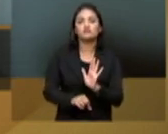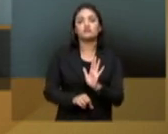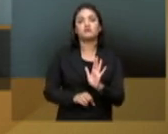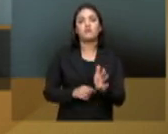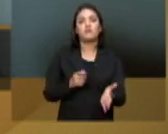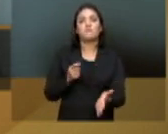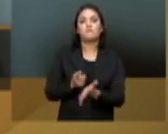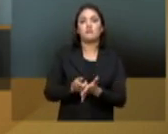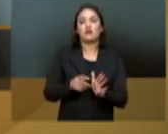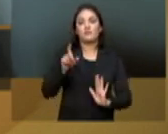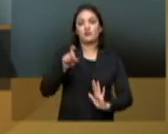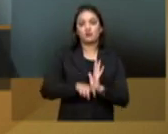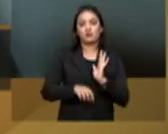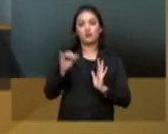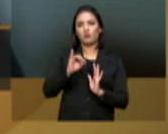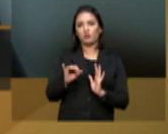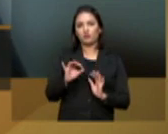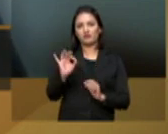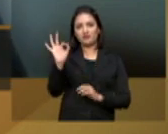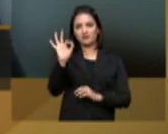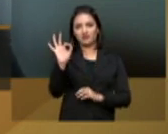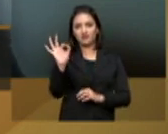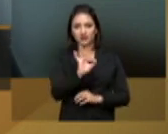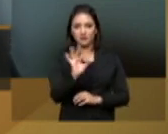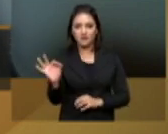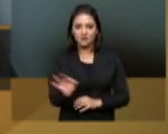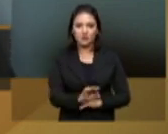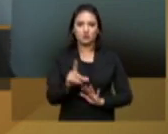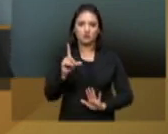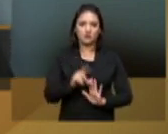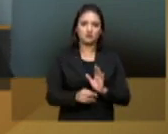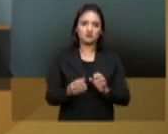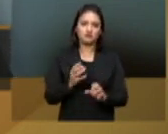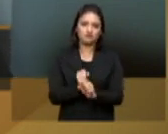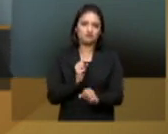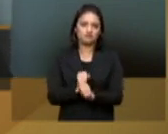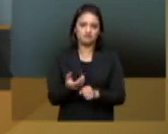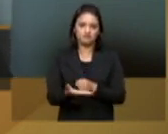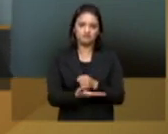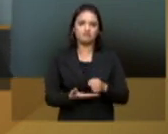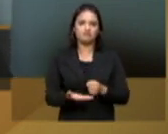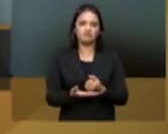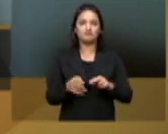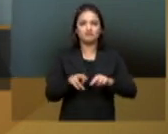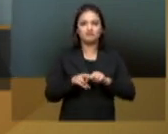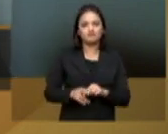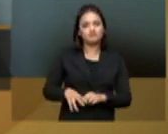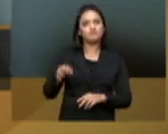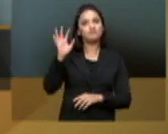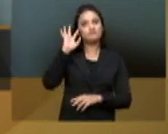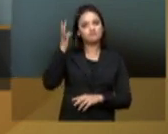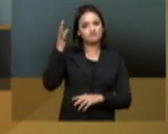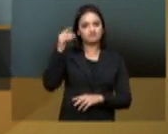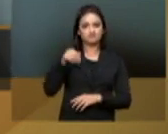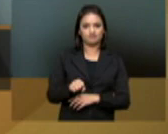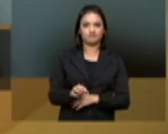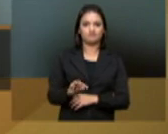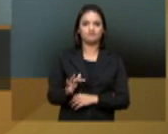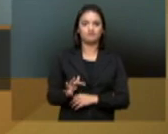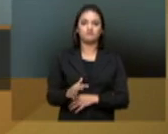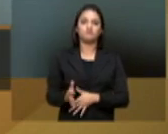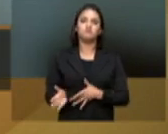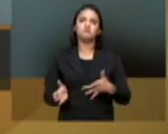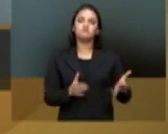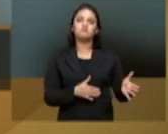uma isenção ou uma redução de base de cálculo que é vedado pela jurisprudência da Corte. E